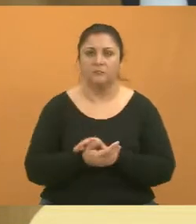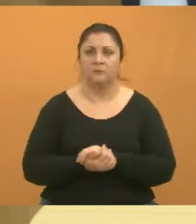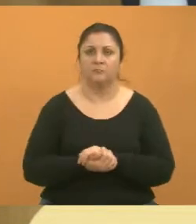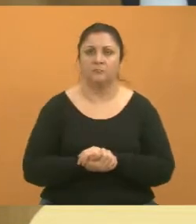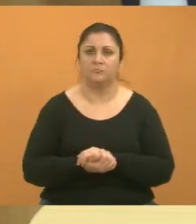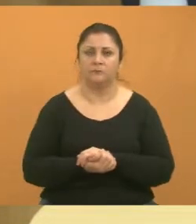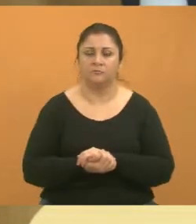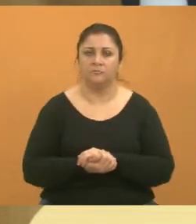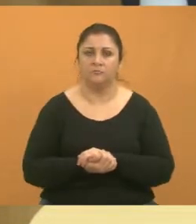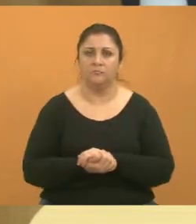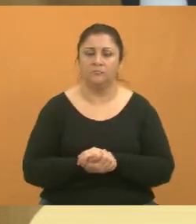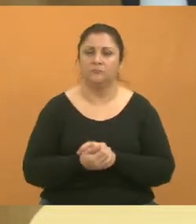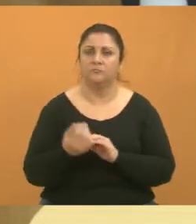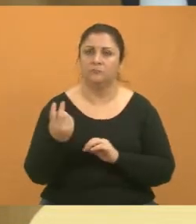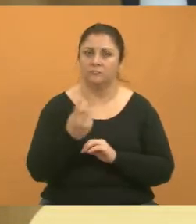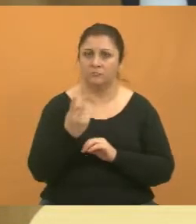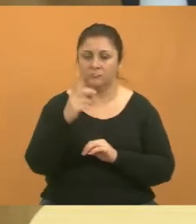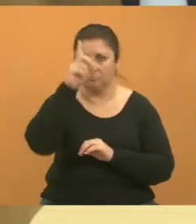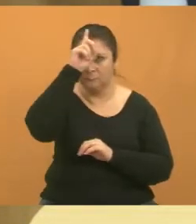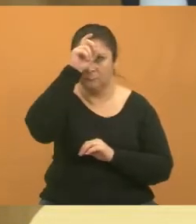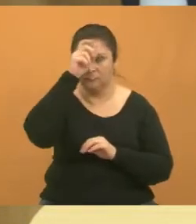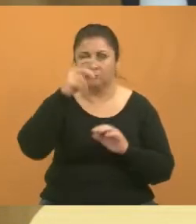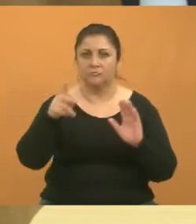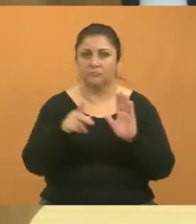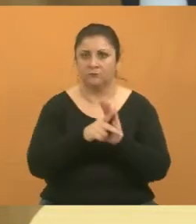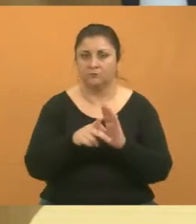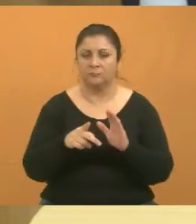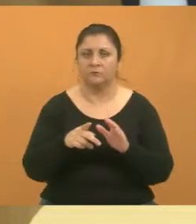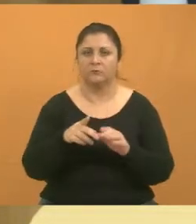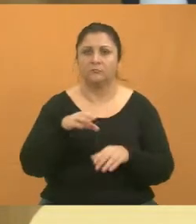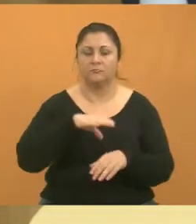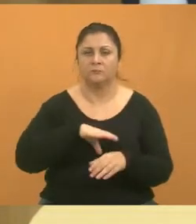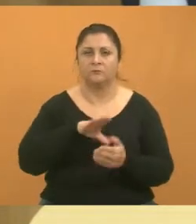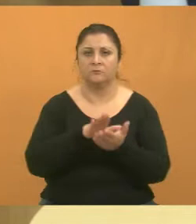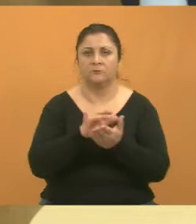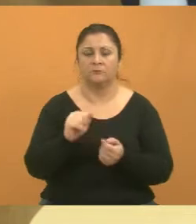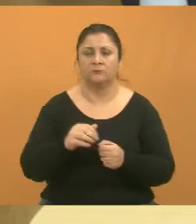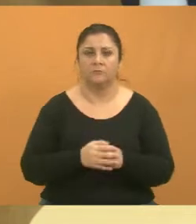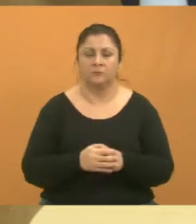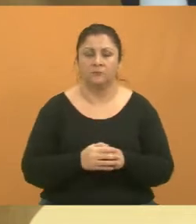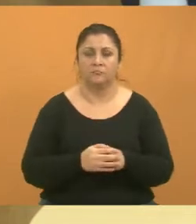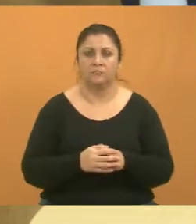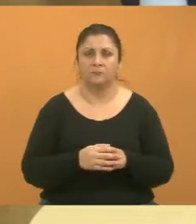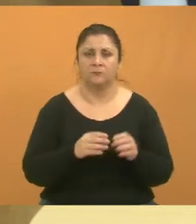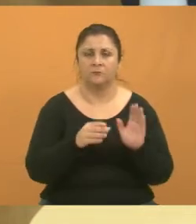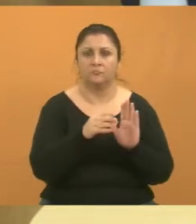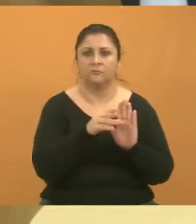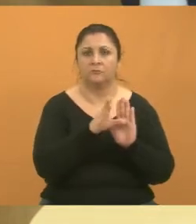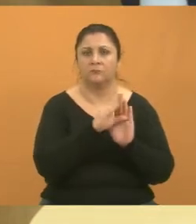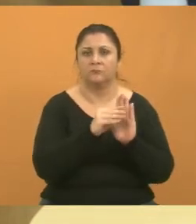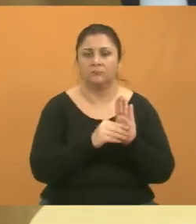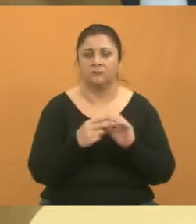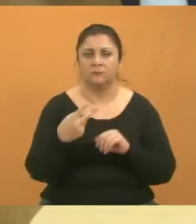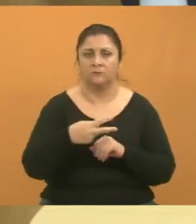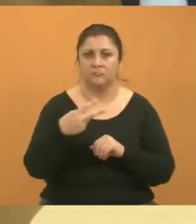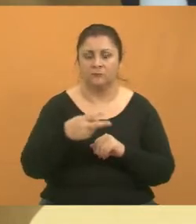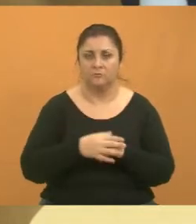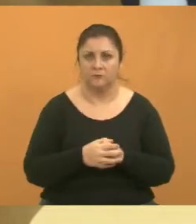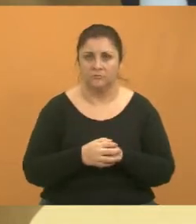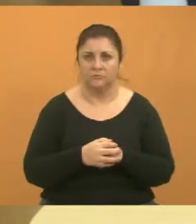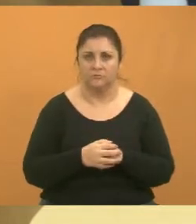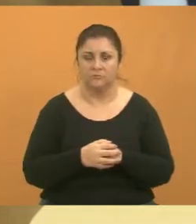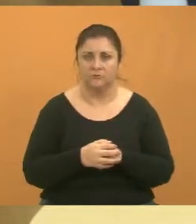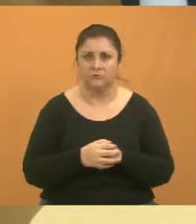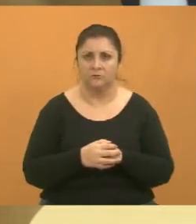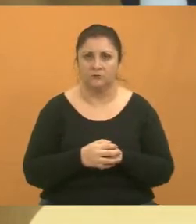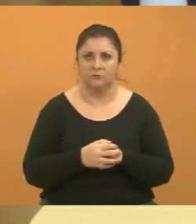Assis, ambos do município de Jacareí, bem como a causa animal. Artigo 2º. Fica acrescido um artigo à